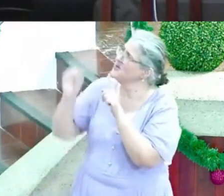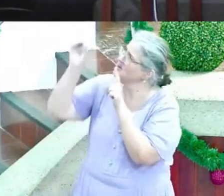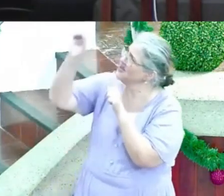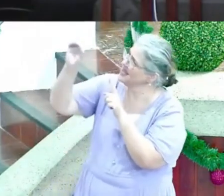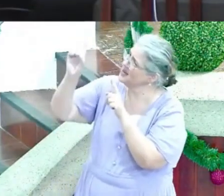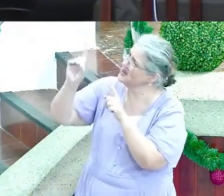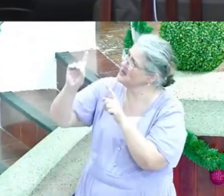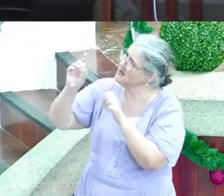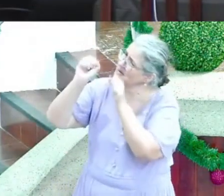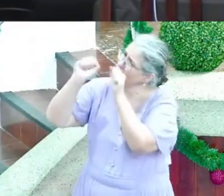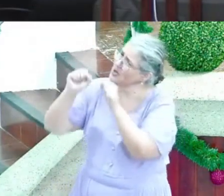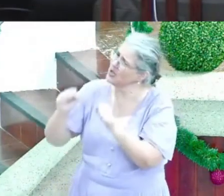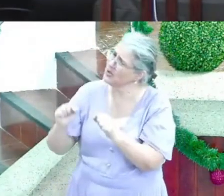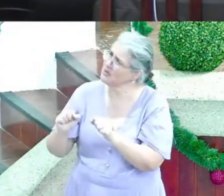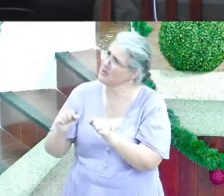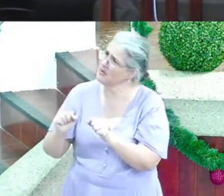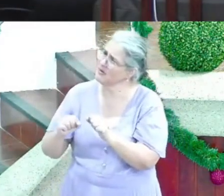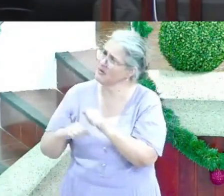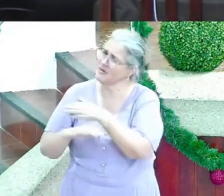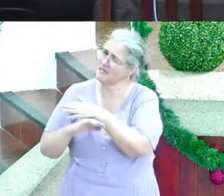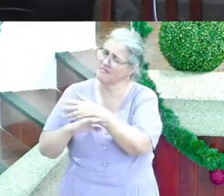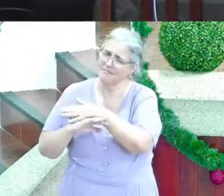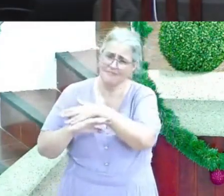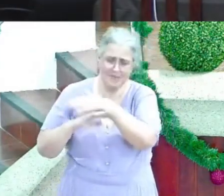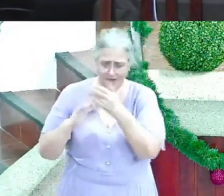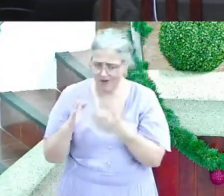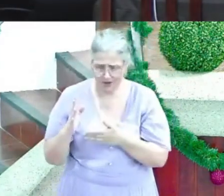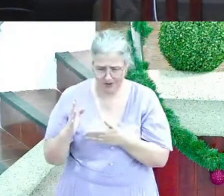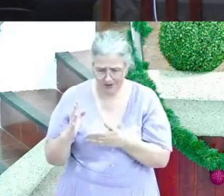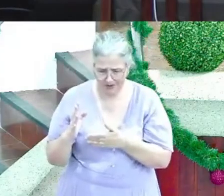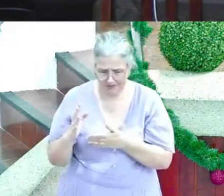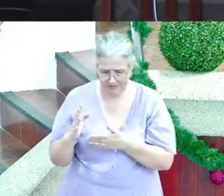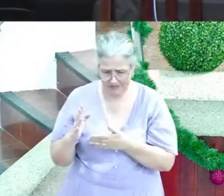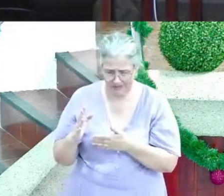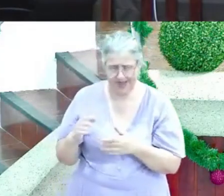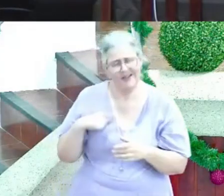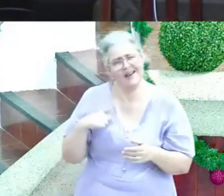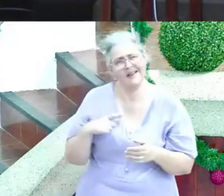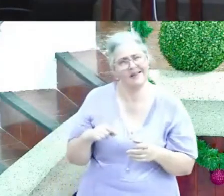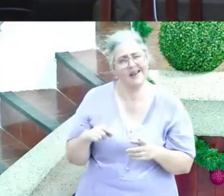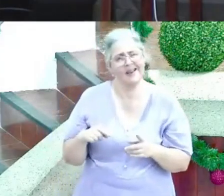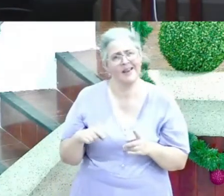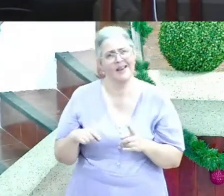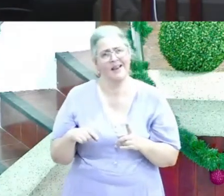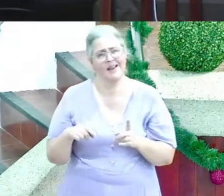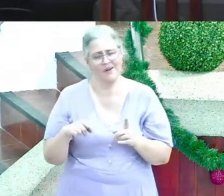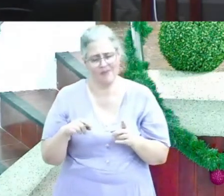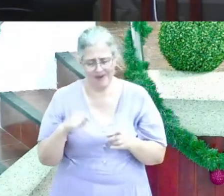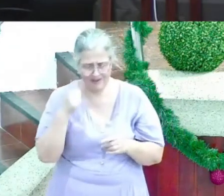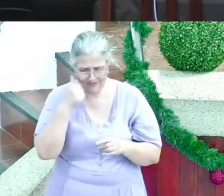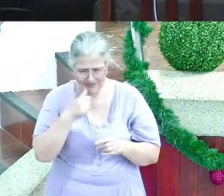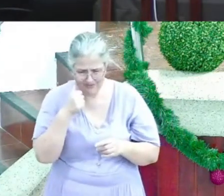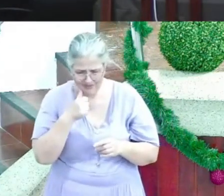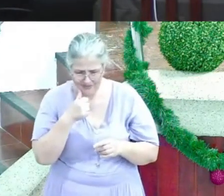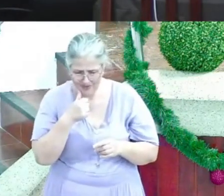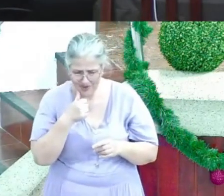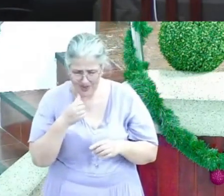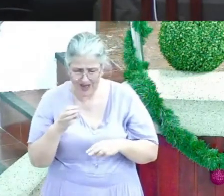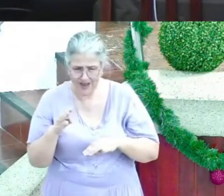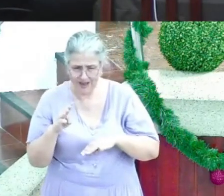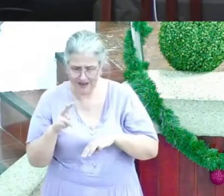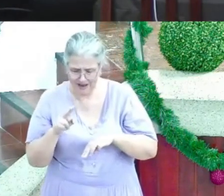conceber um menino. E este será o Deus feito homem. O Deus feito